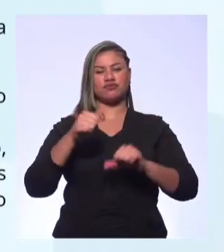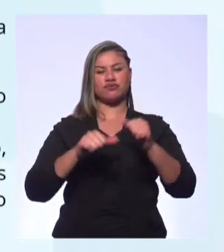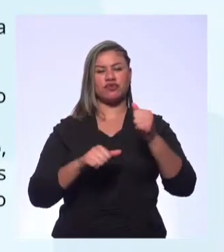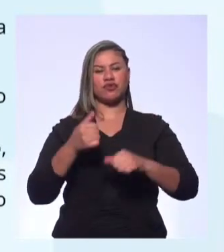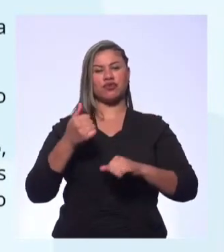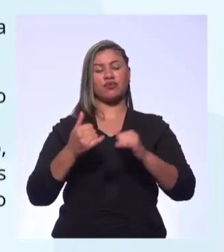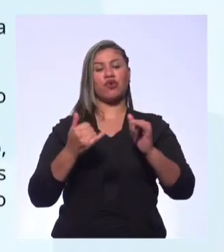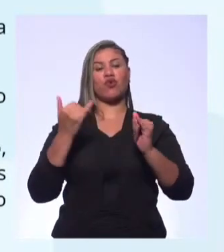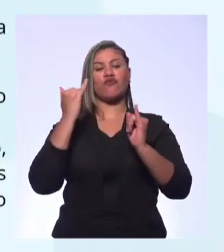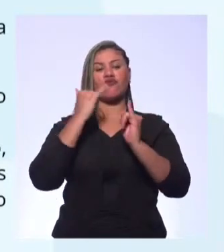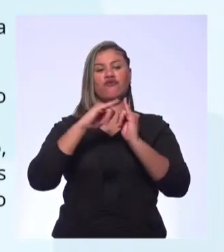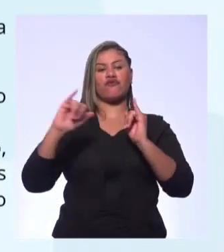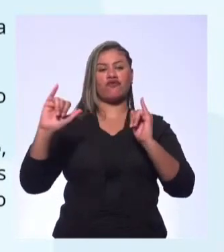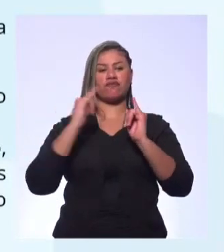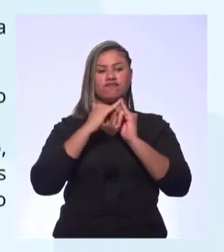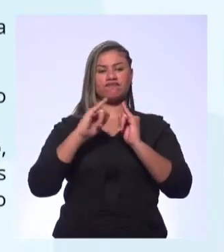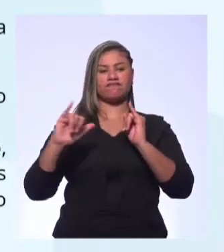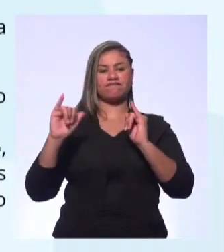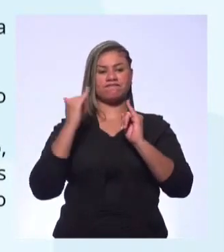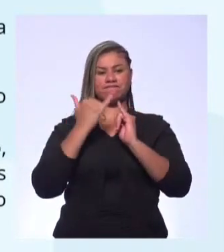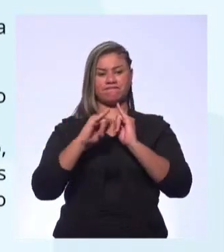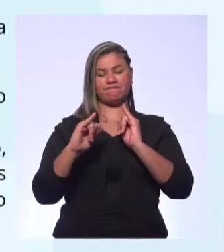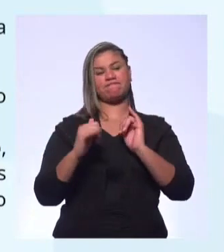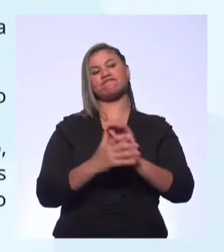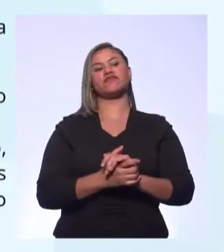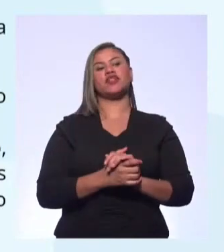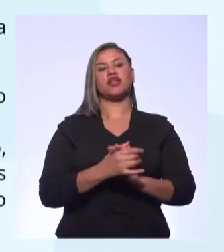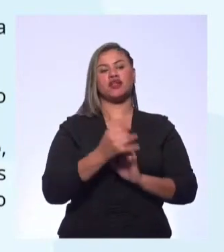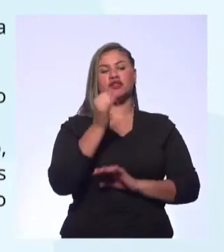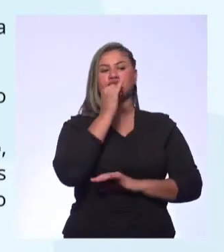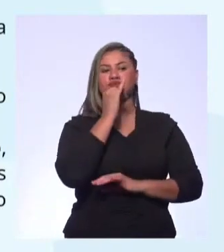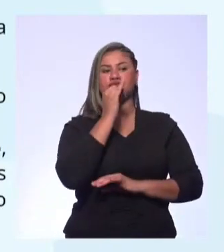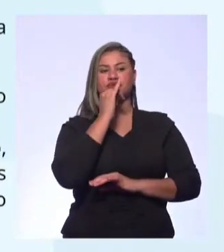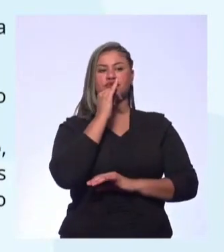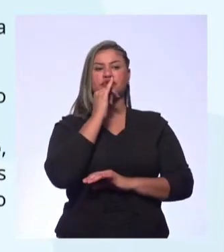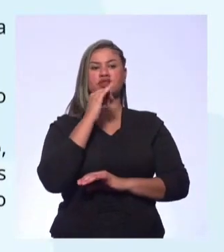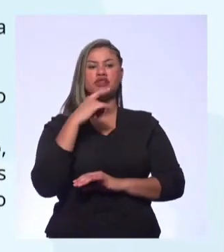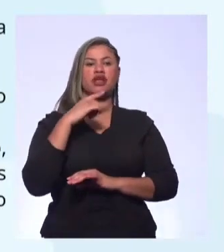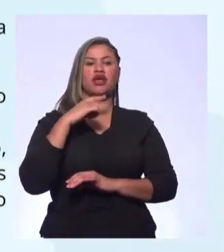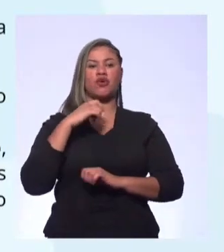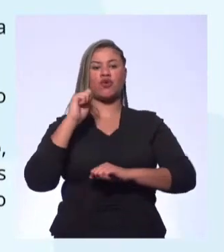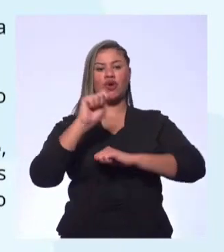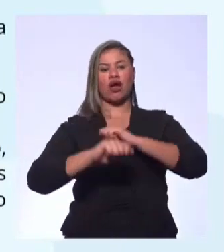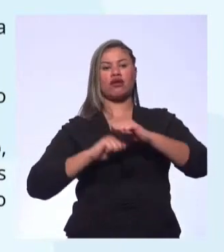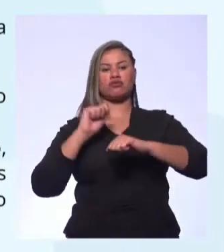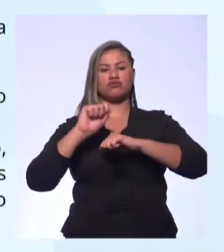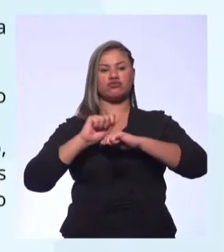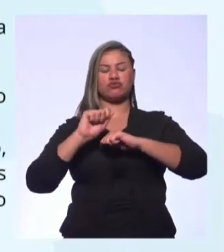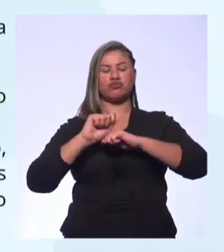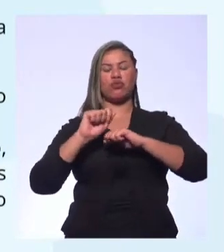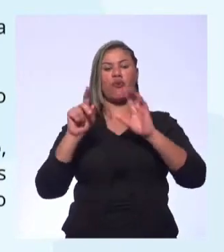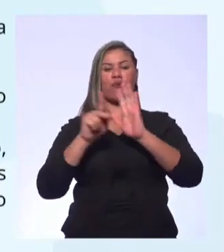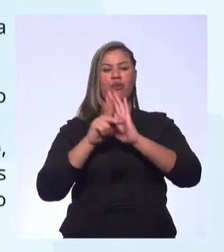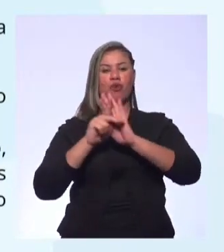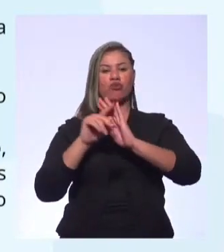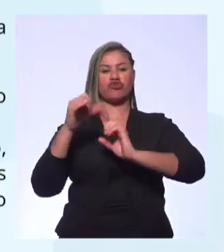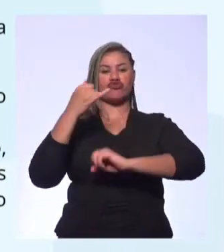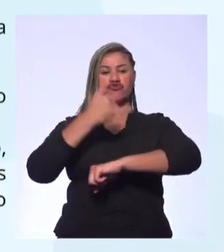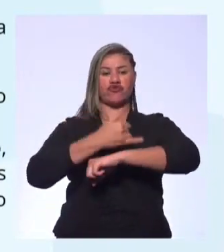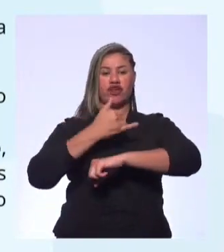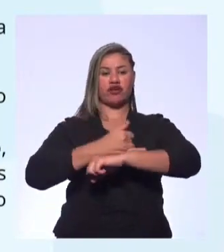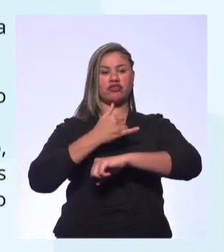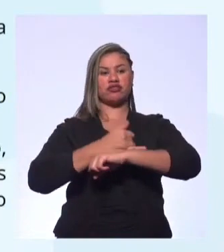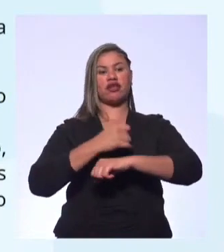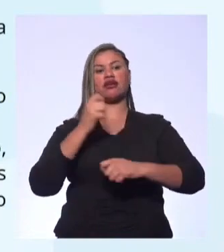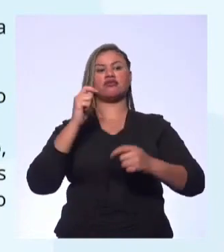é um metal, então, se eu tenho vários átomos de ferro ligados, eu tenho uma substância metálica.